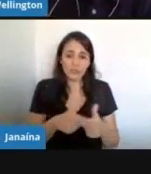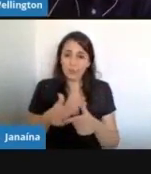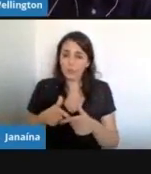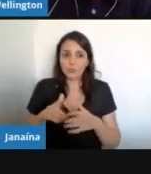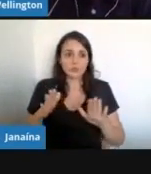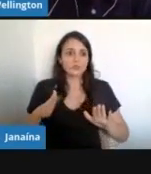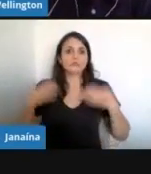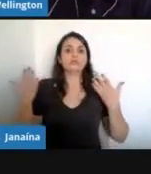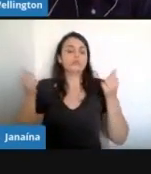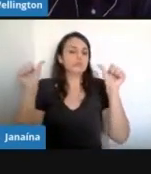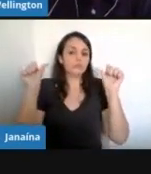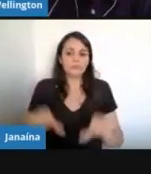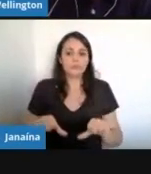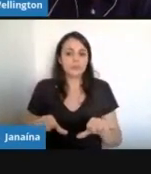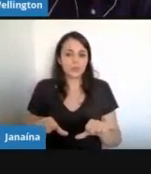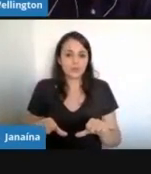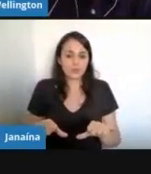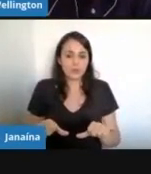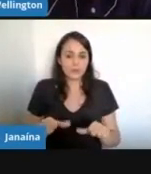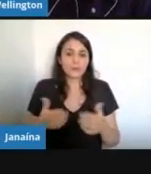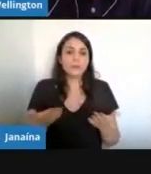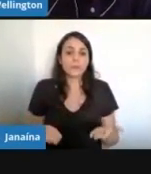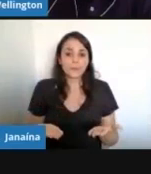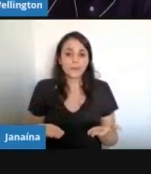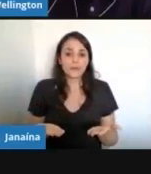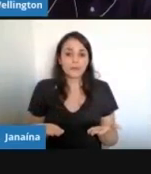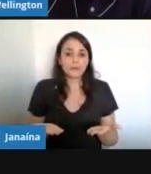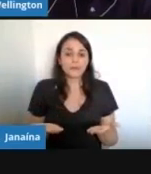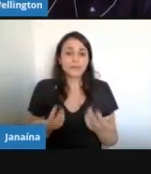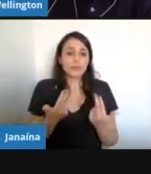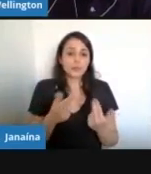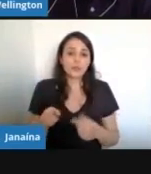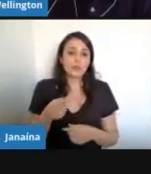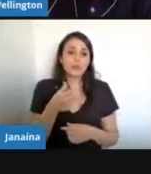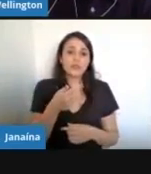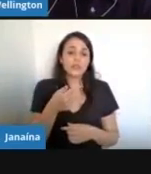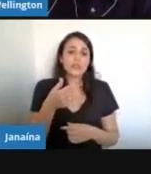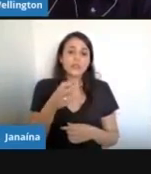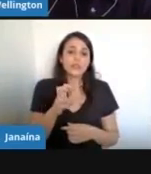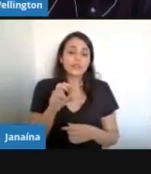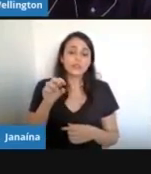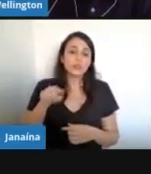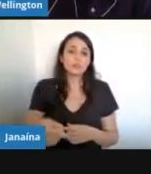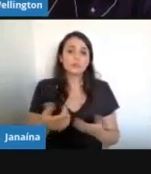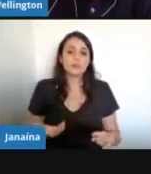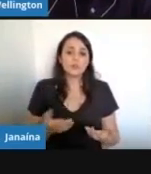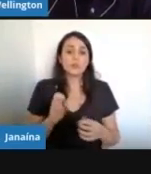grande, assustador. São os mesmos 75 mil, né? Ou um Airbus,